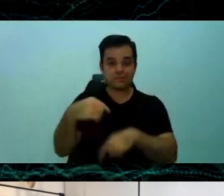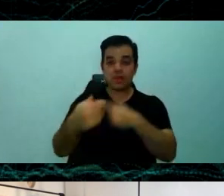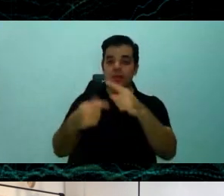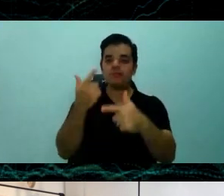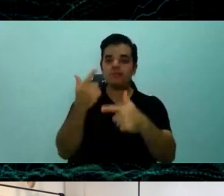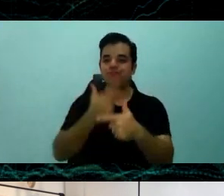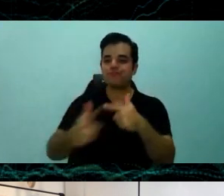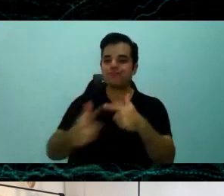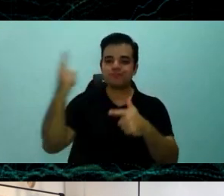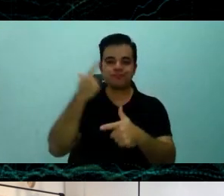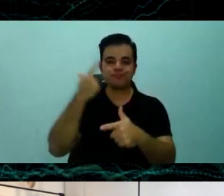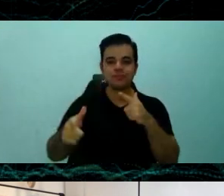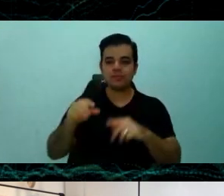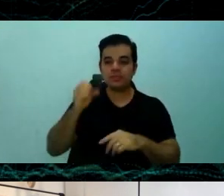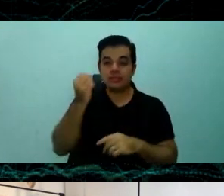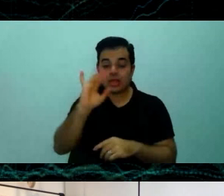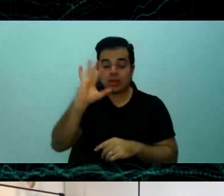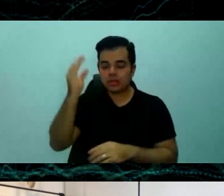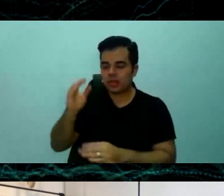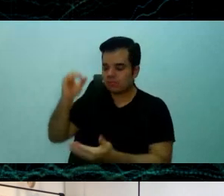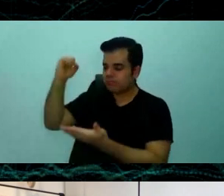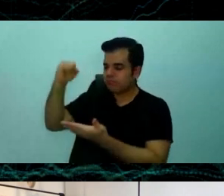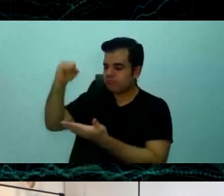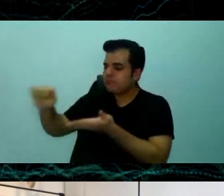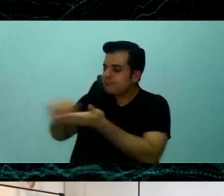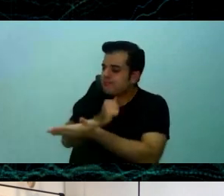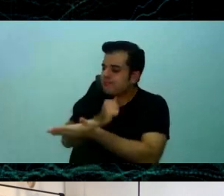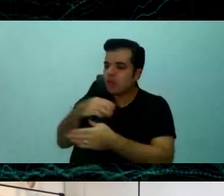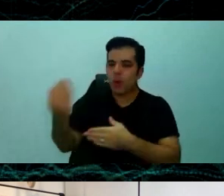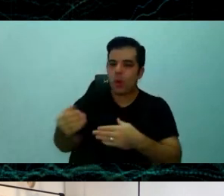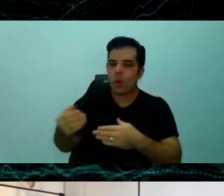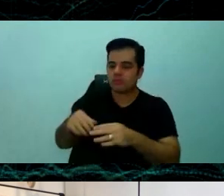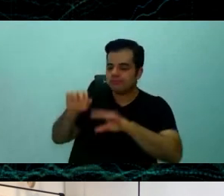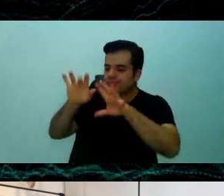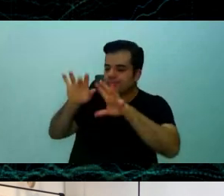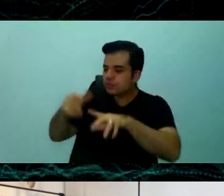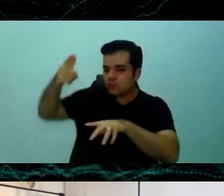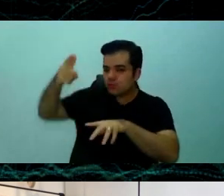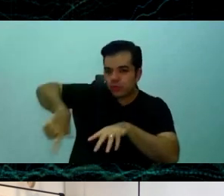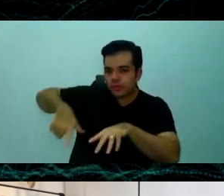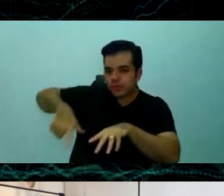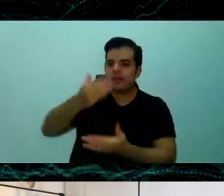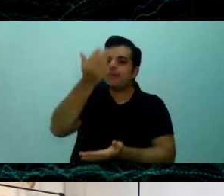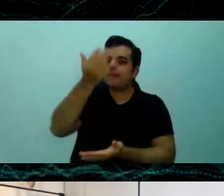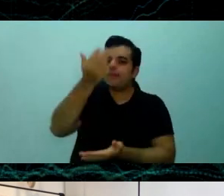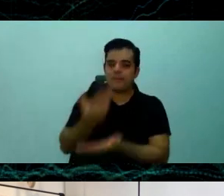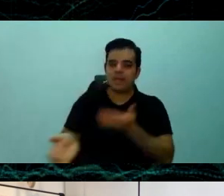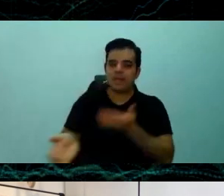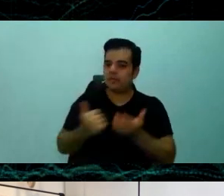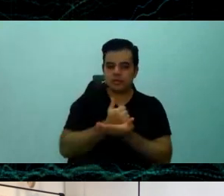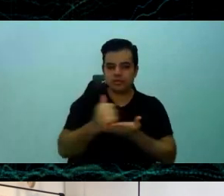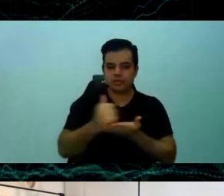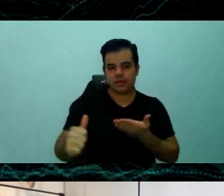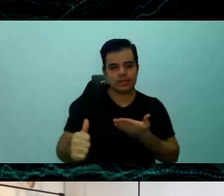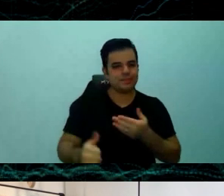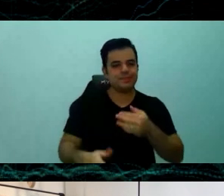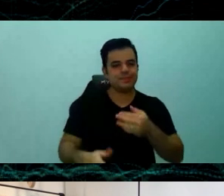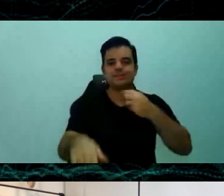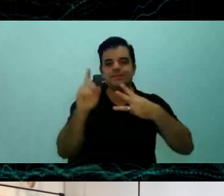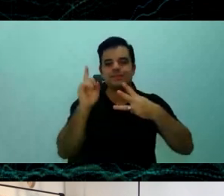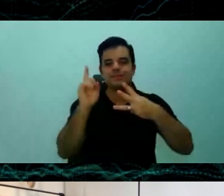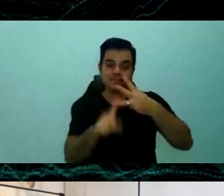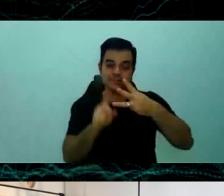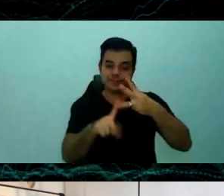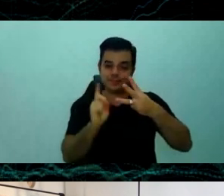Porque se você deletar o state do Terraform ou sobrescrever, você perdeu basicamente seu trampo, né, com o Terraform. E no